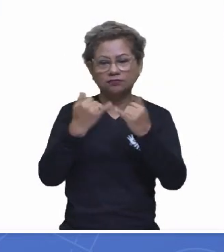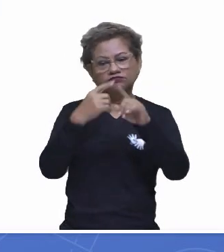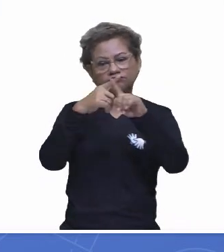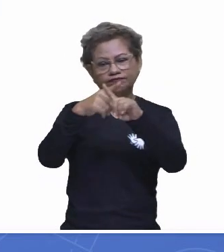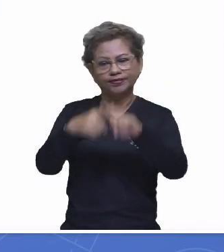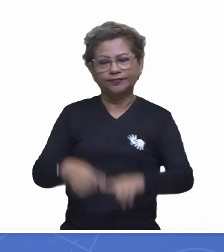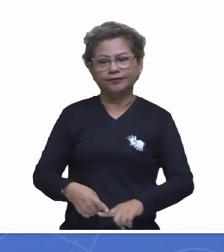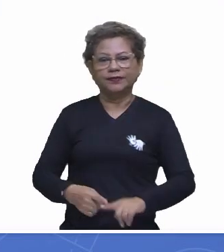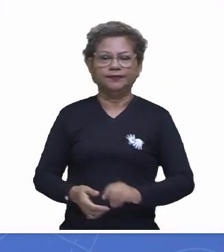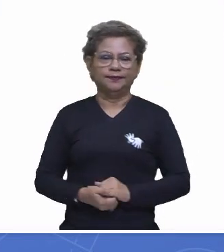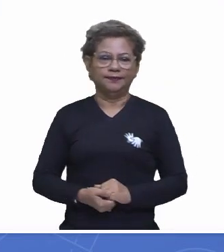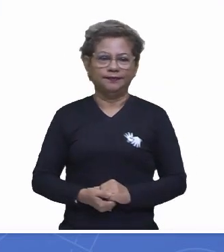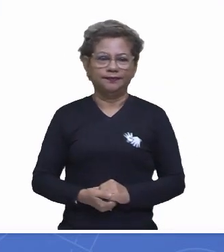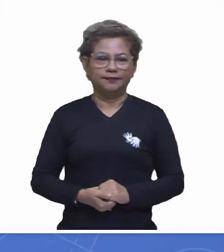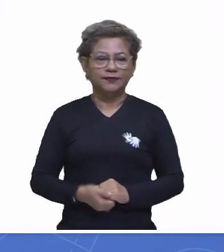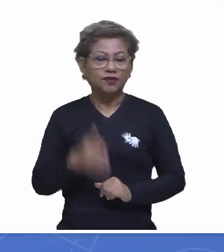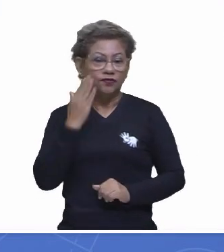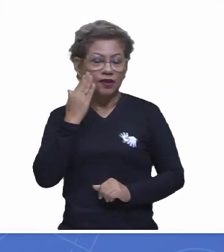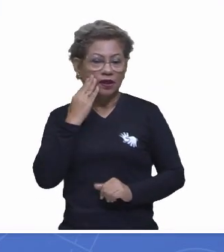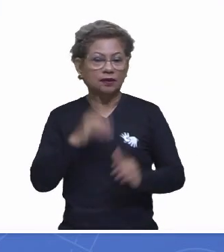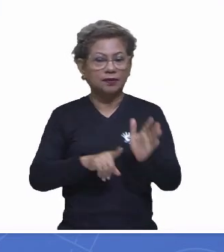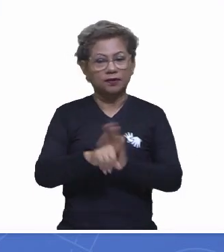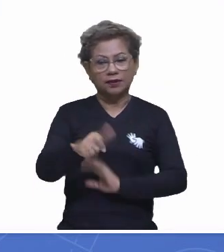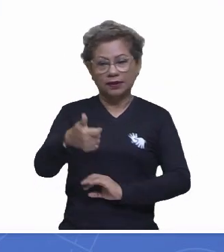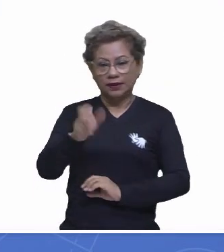para a nossa questão agora, vou mostrar para vocês.